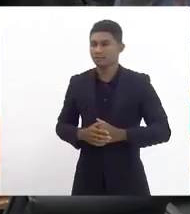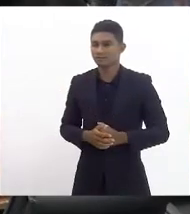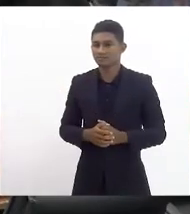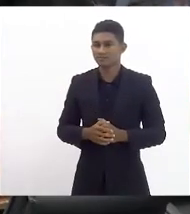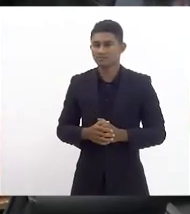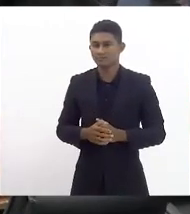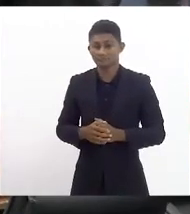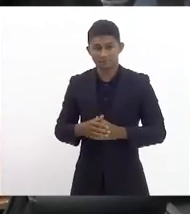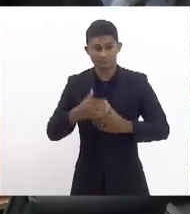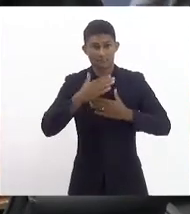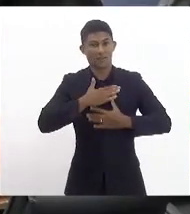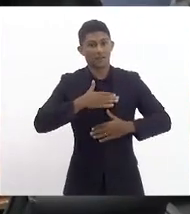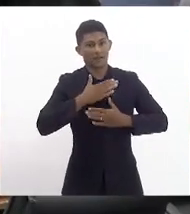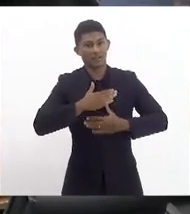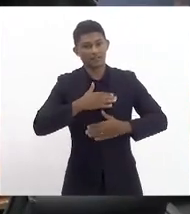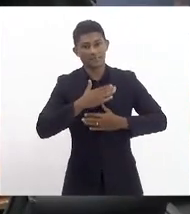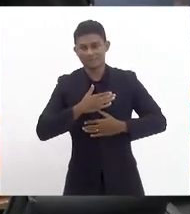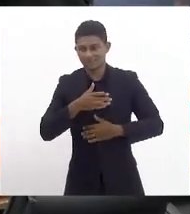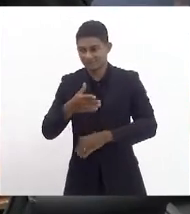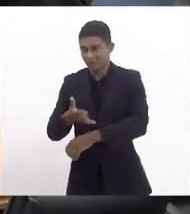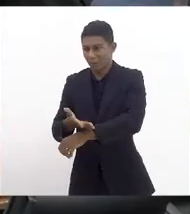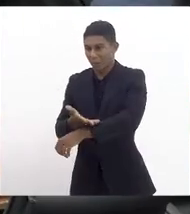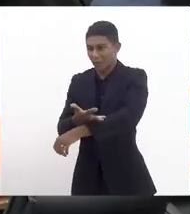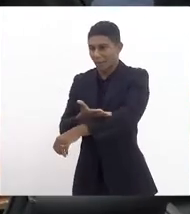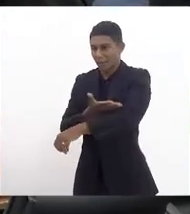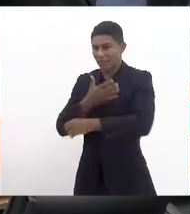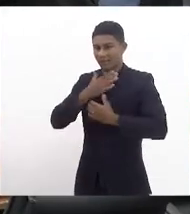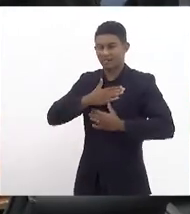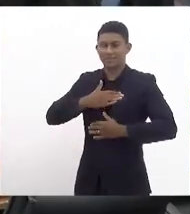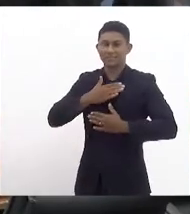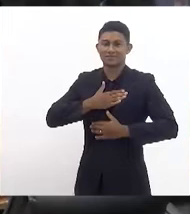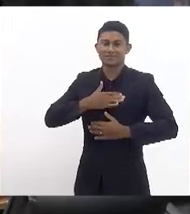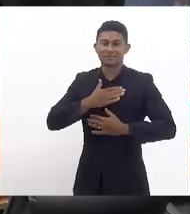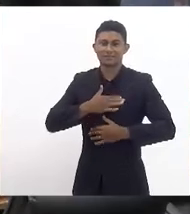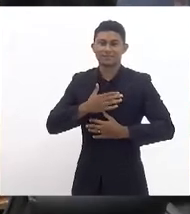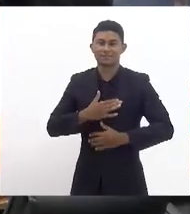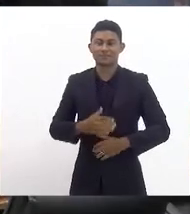Calma, Gualberto. Está emocionado, Márcio?